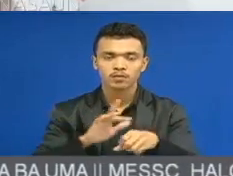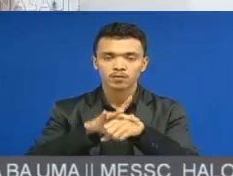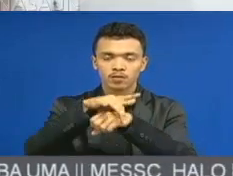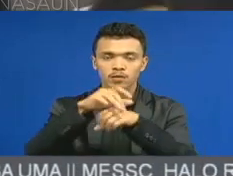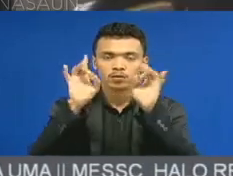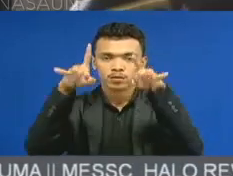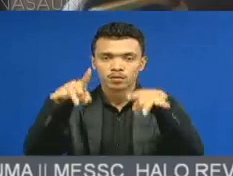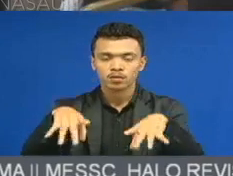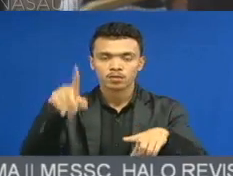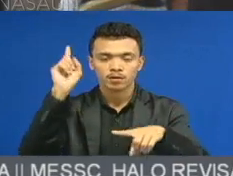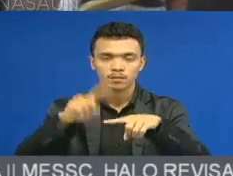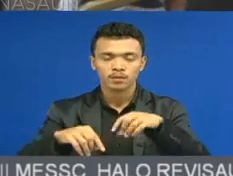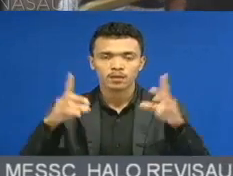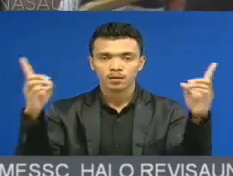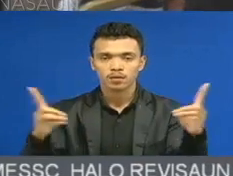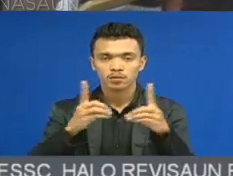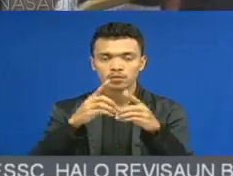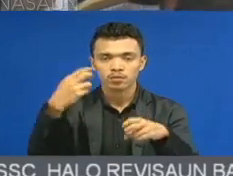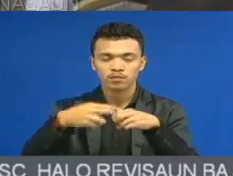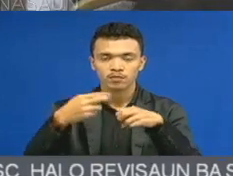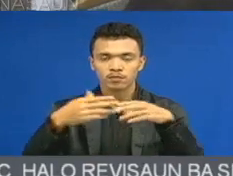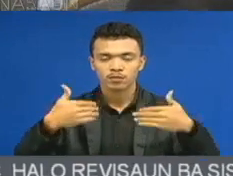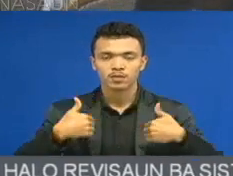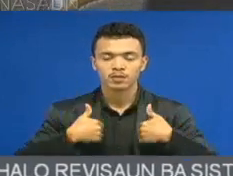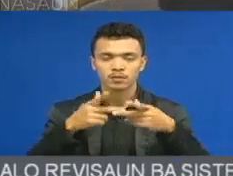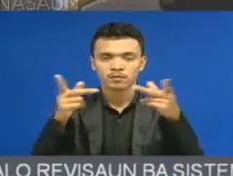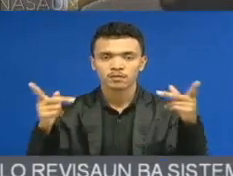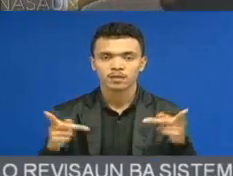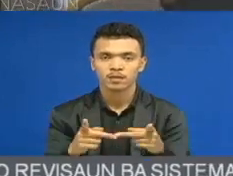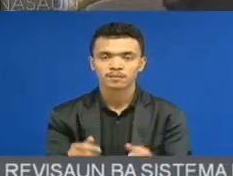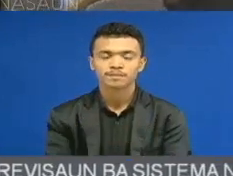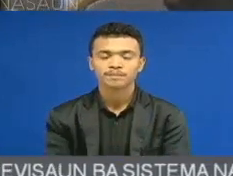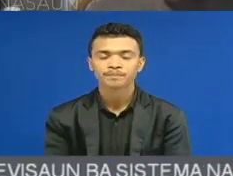enfrenta problema iha terreno. Timóteo Guzmão, Lídia Martins, RTTL.